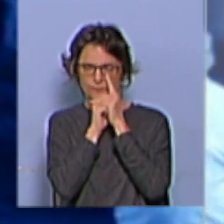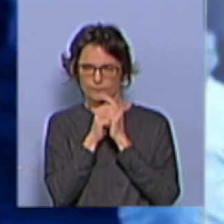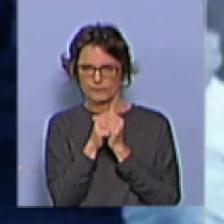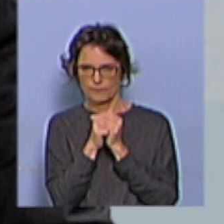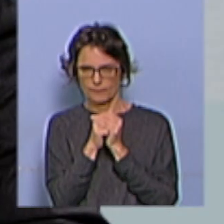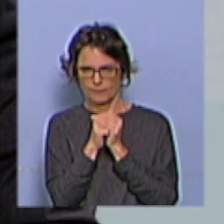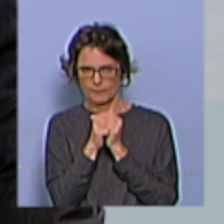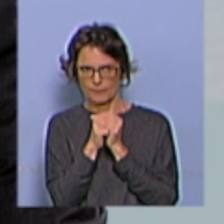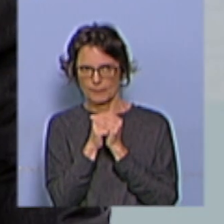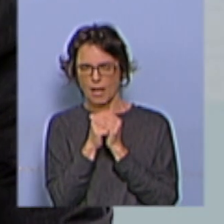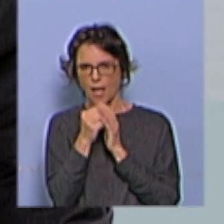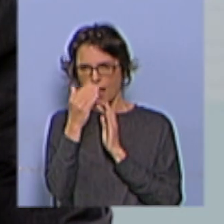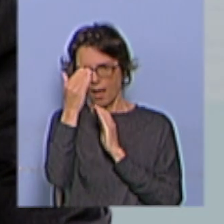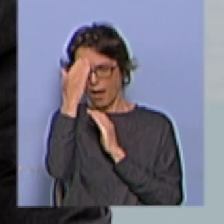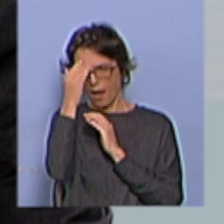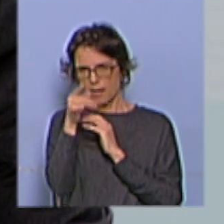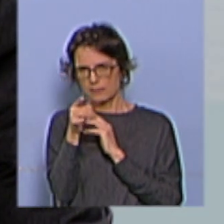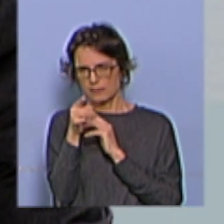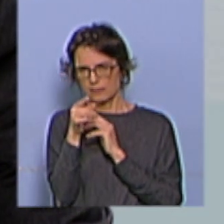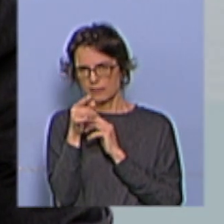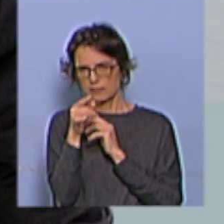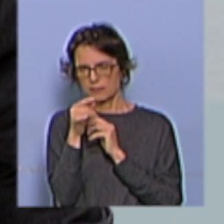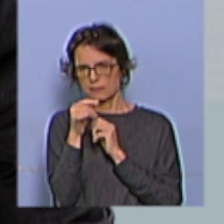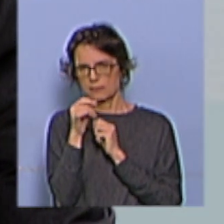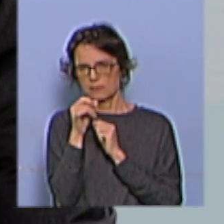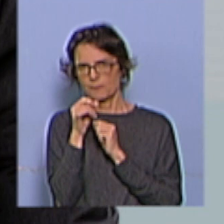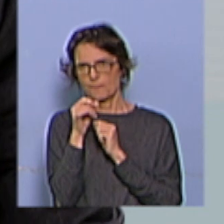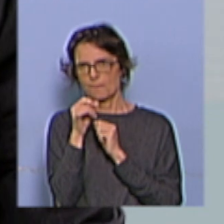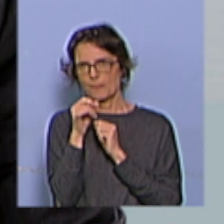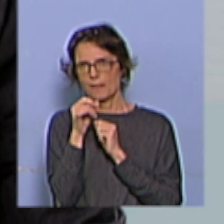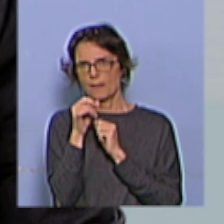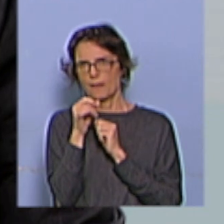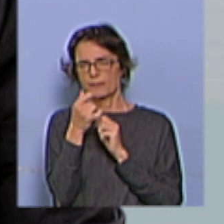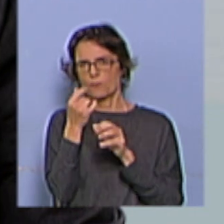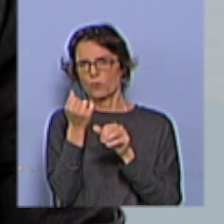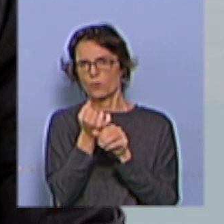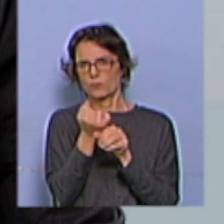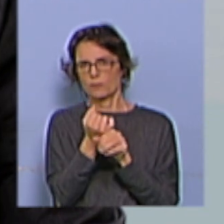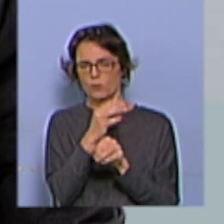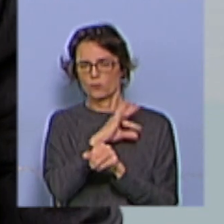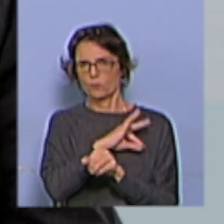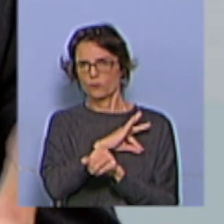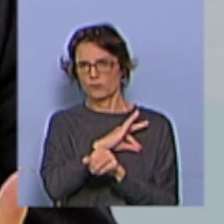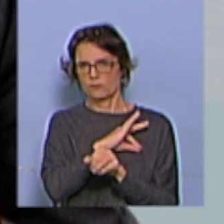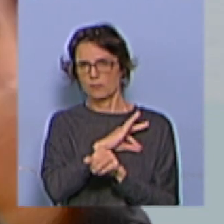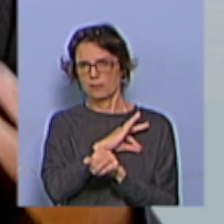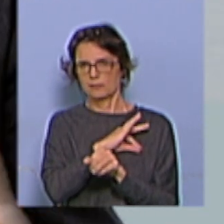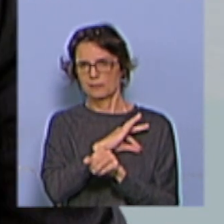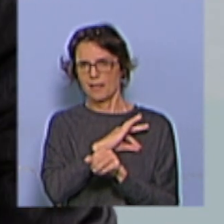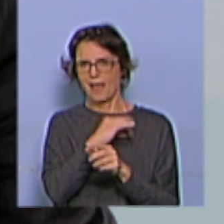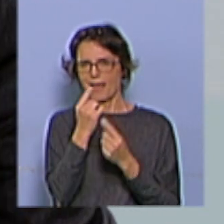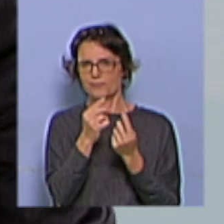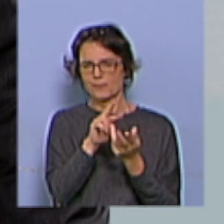multiplicam capelães hospitalares na forma de alguns médicos, de alguns profissionais de saúde? Sim, eu creio. Nós tivemos